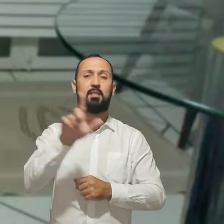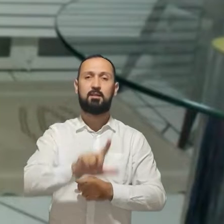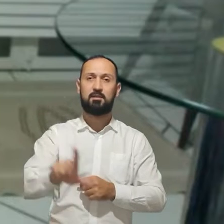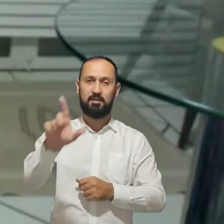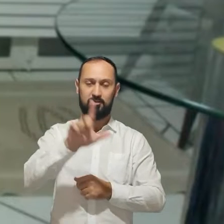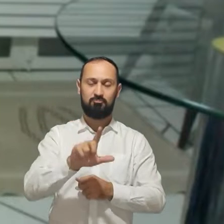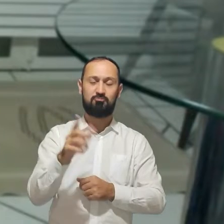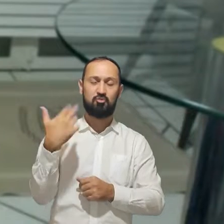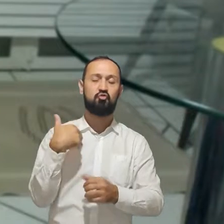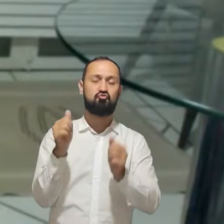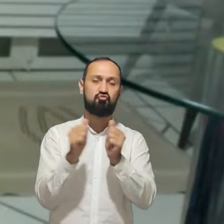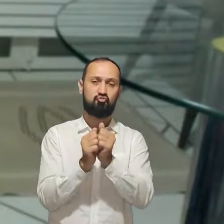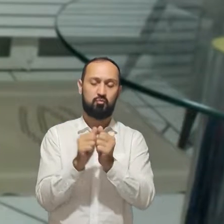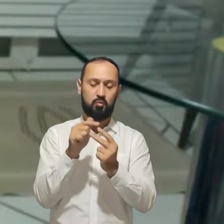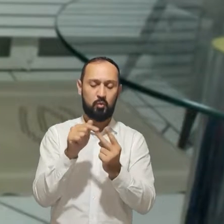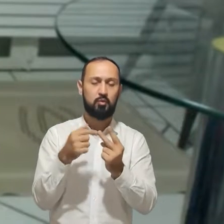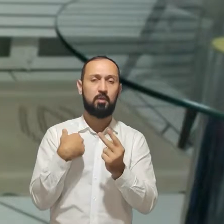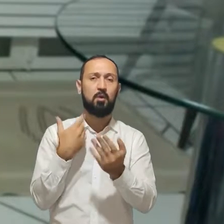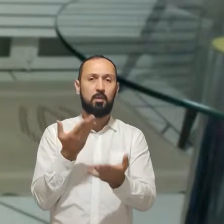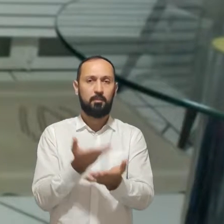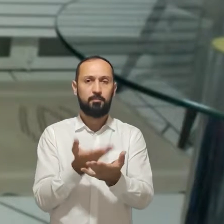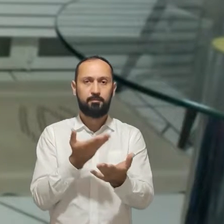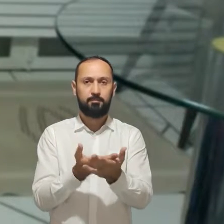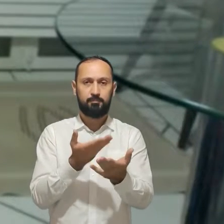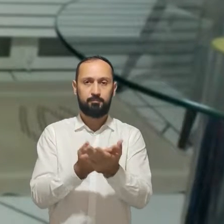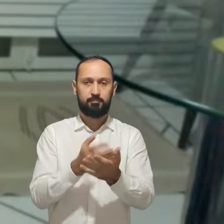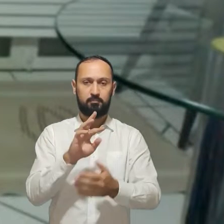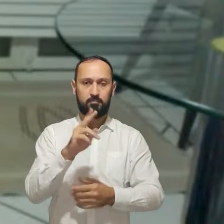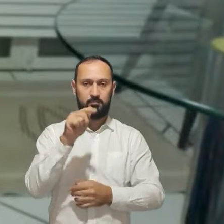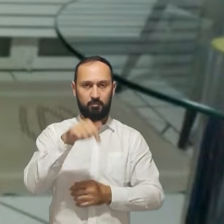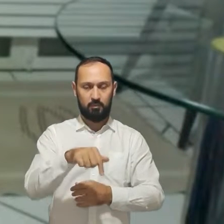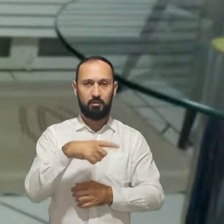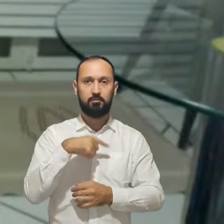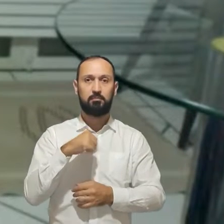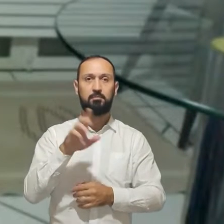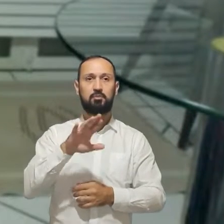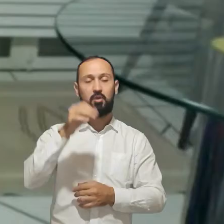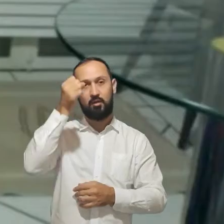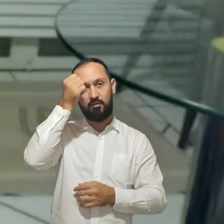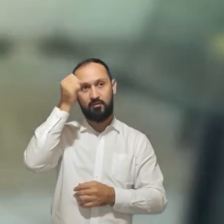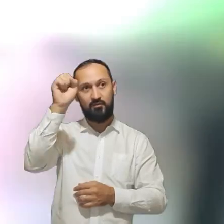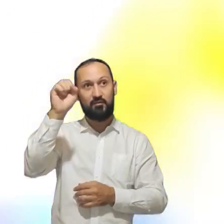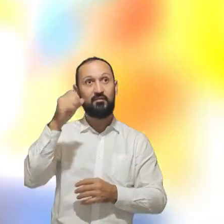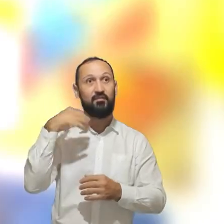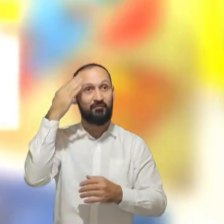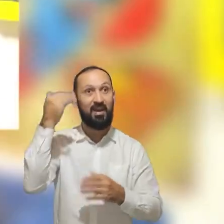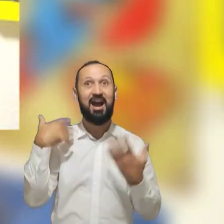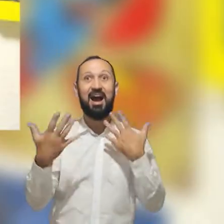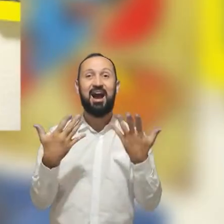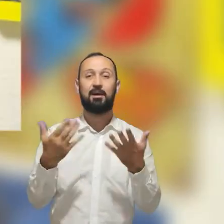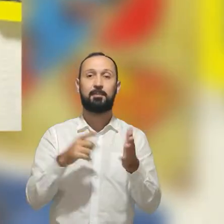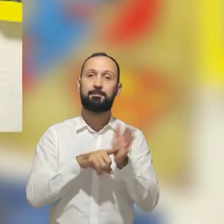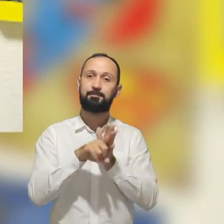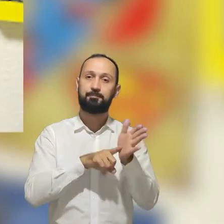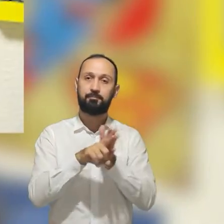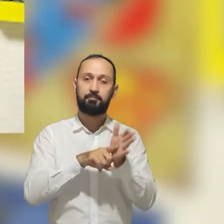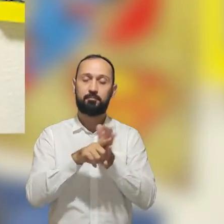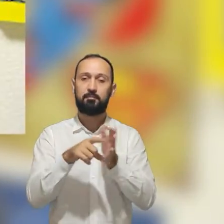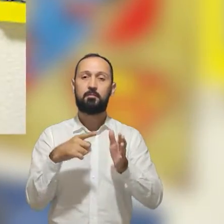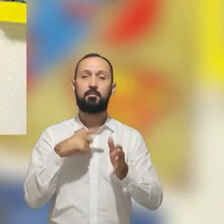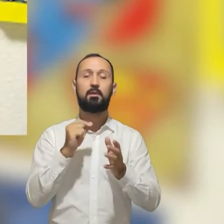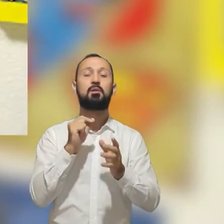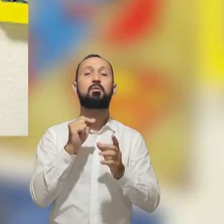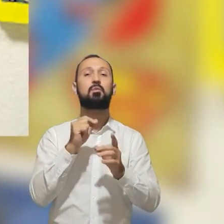é da literatura. Então, nós começamos a estudar os quadrinhos não só como fãs, mas como